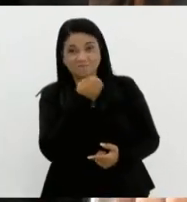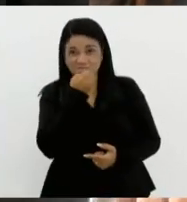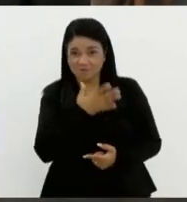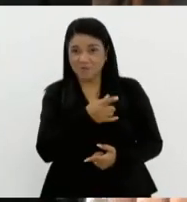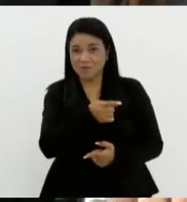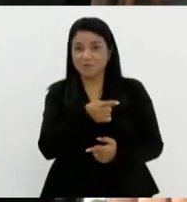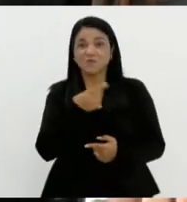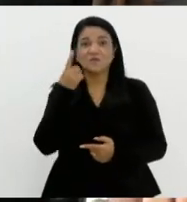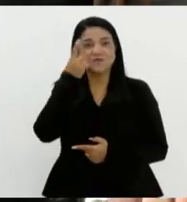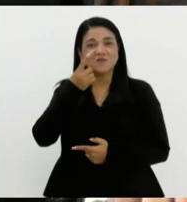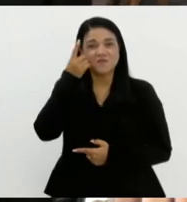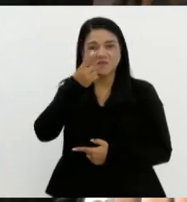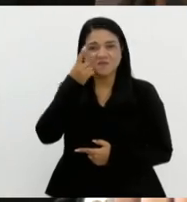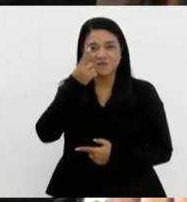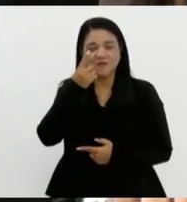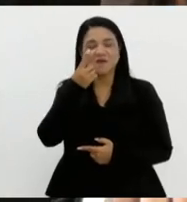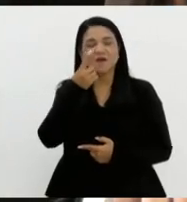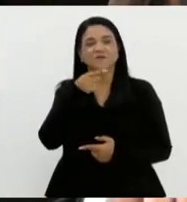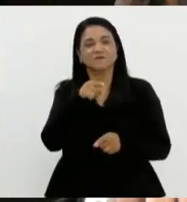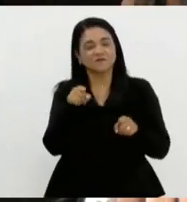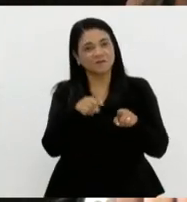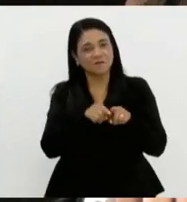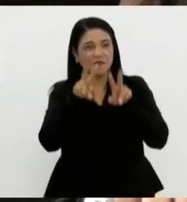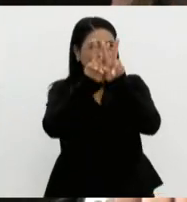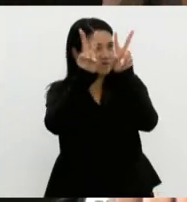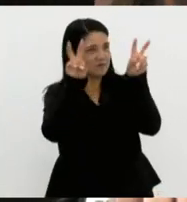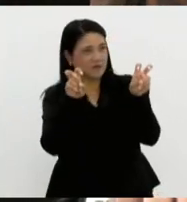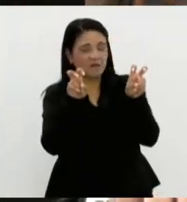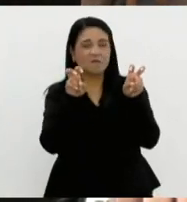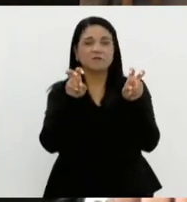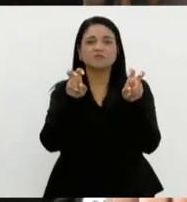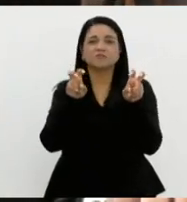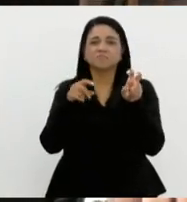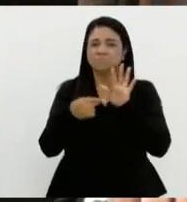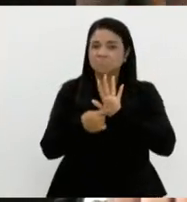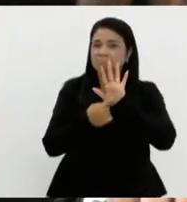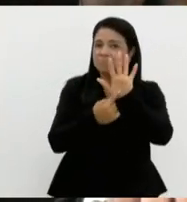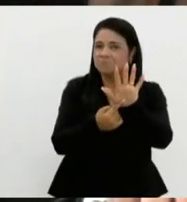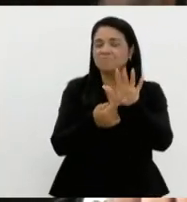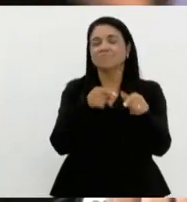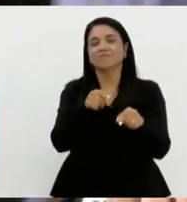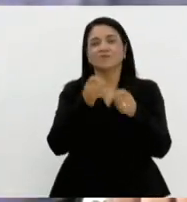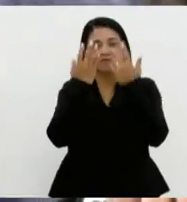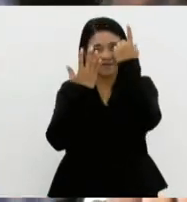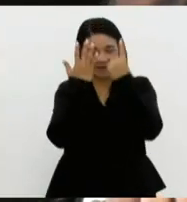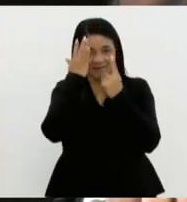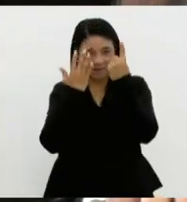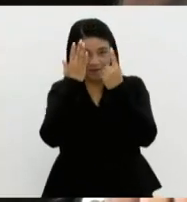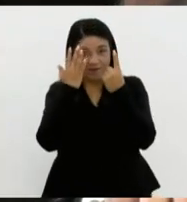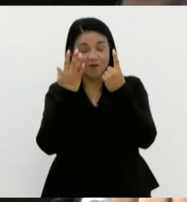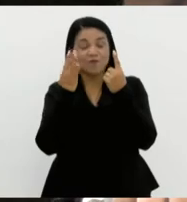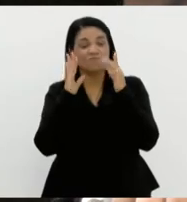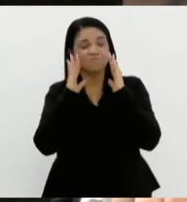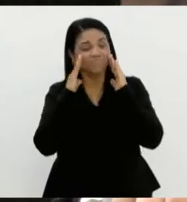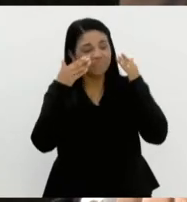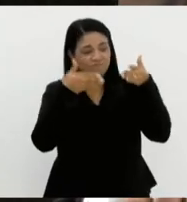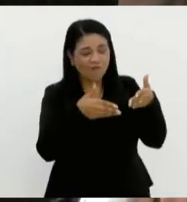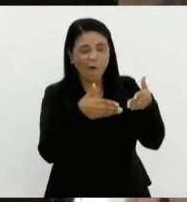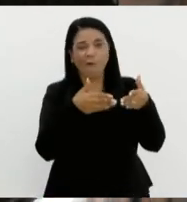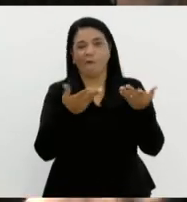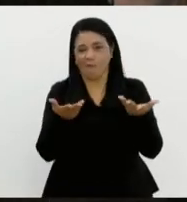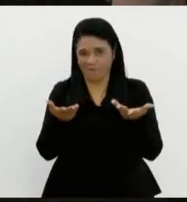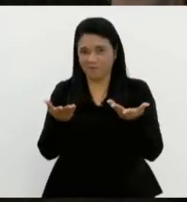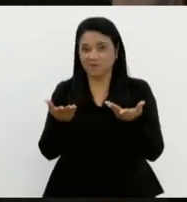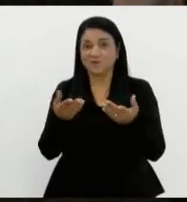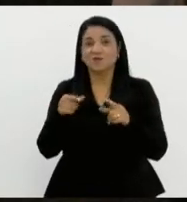o deputado que tem sido bastante generoso aí nos temas relacionados ao carnaval, está se destacando como deputado da Alerj voltado ao carnaval. Dizer o seguinte, o projeto